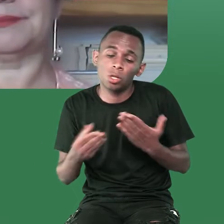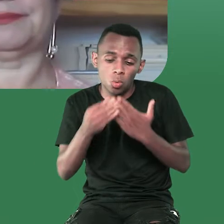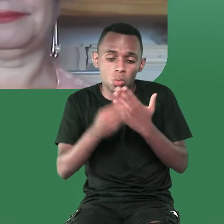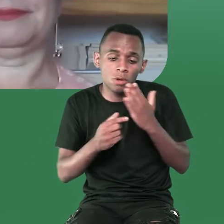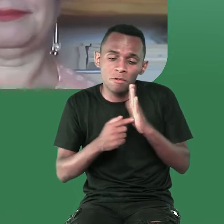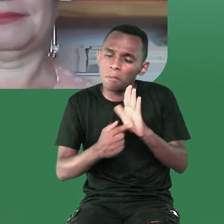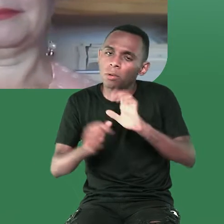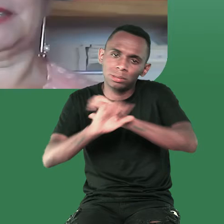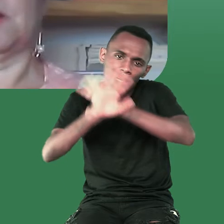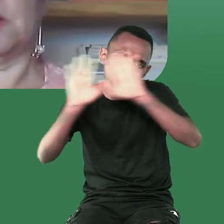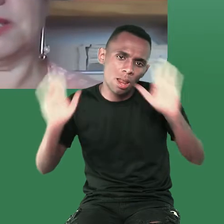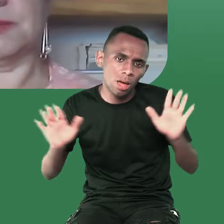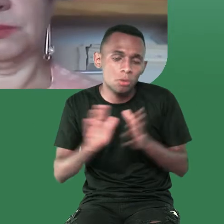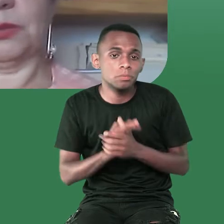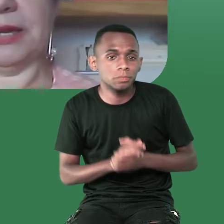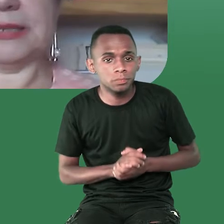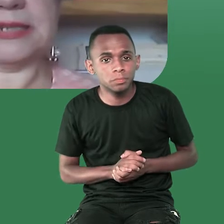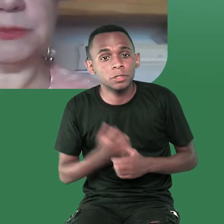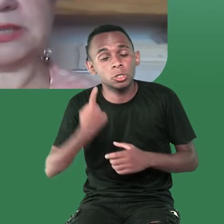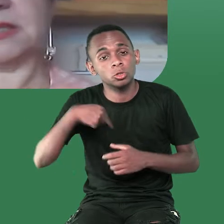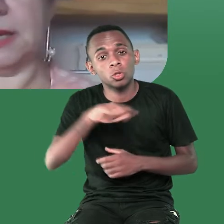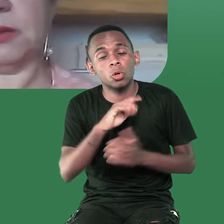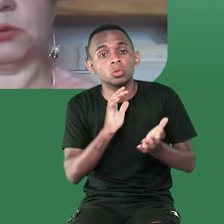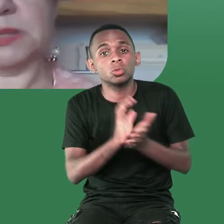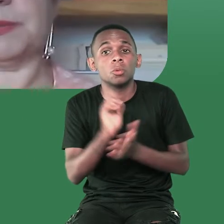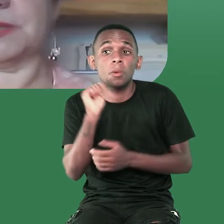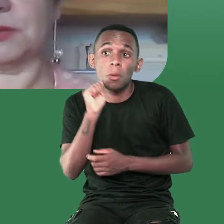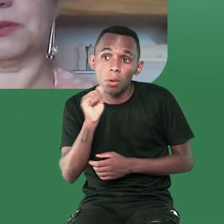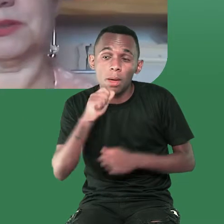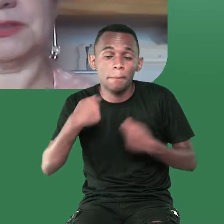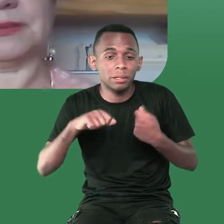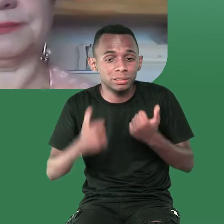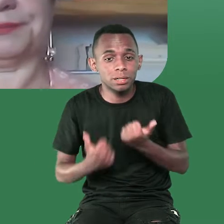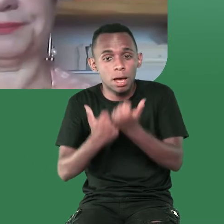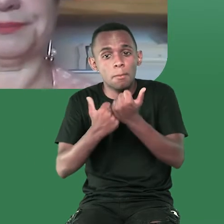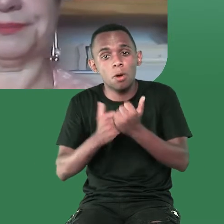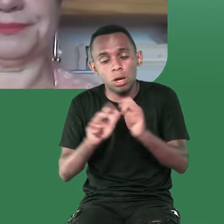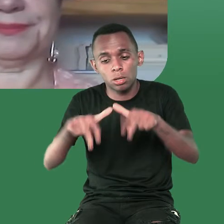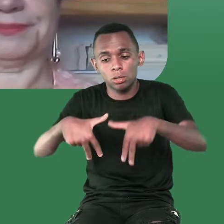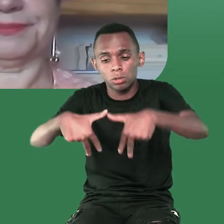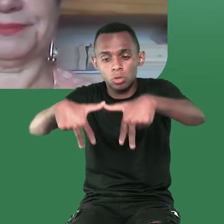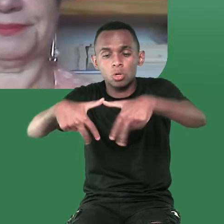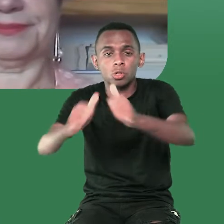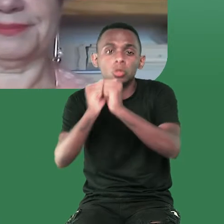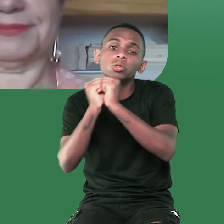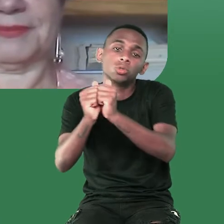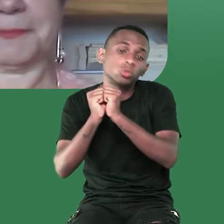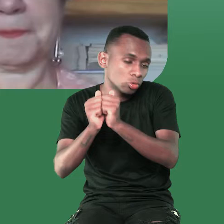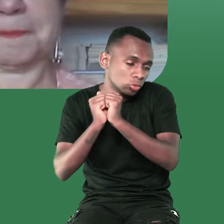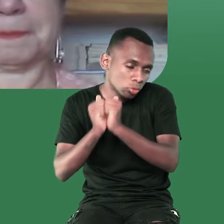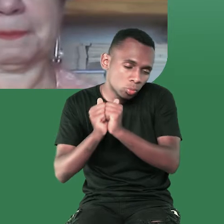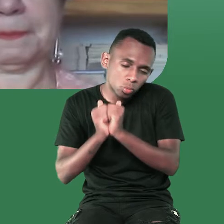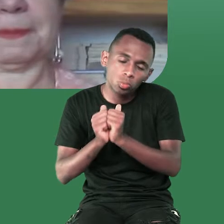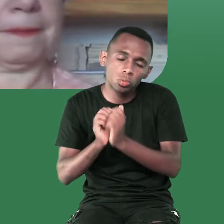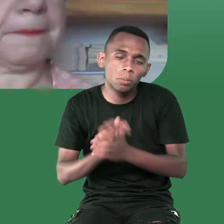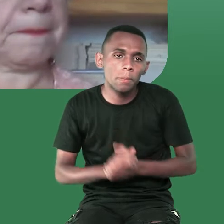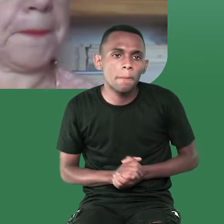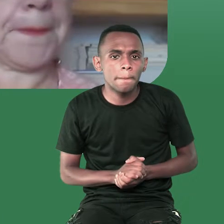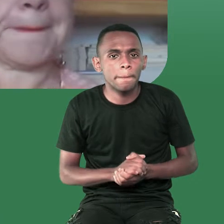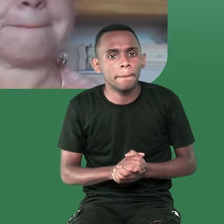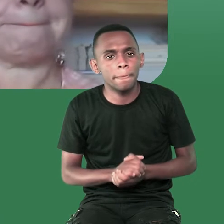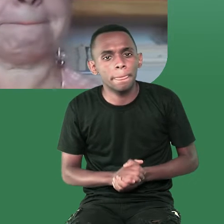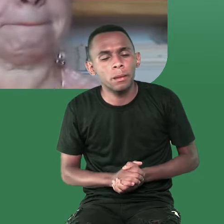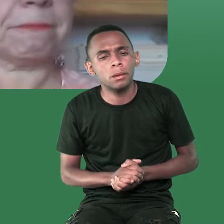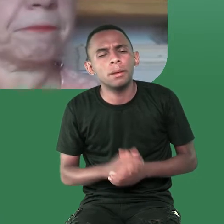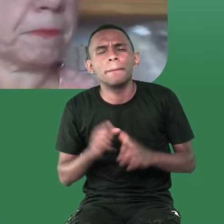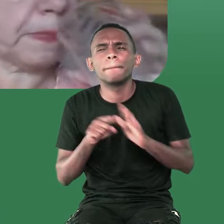clara, que nós mulheres temos que ser umas pelas outras. E como que você acha que